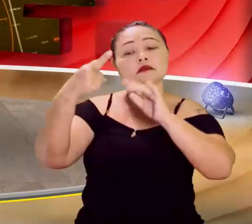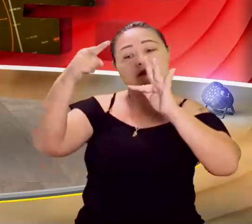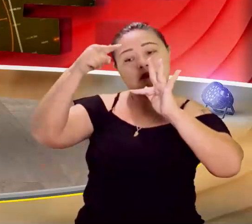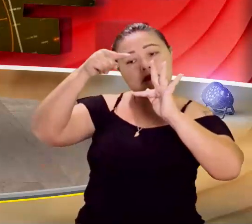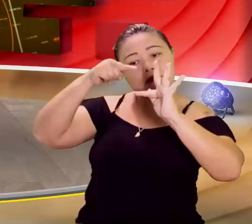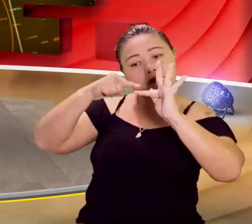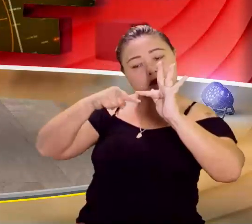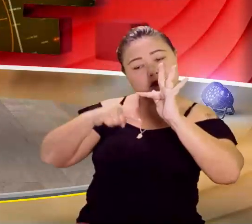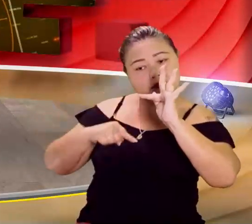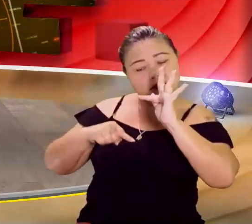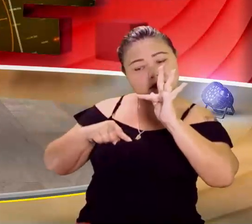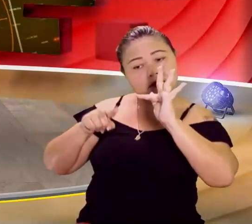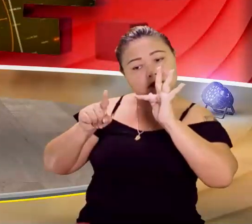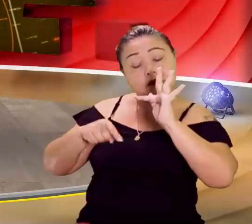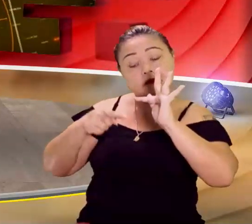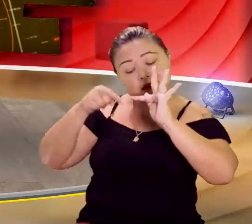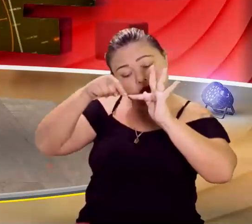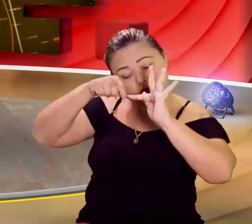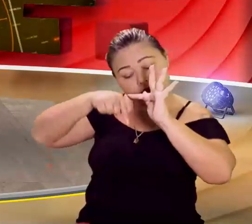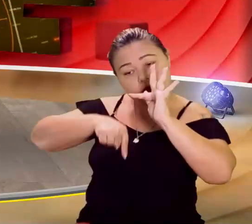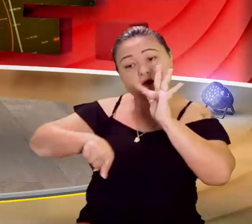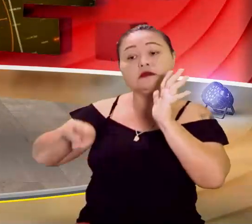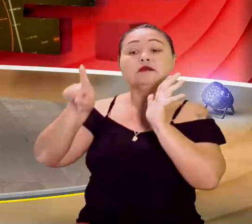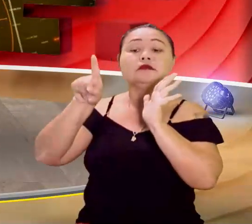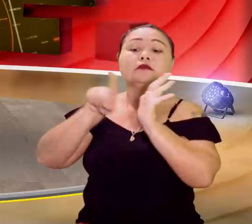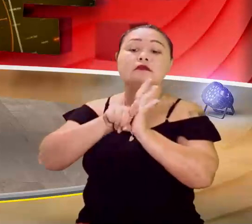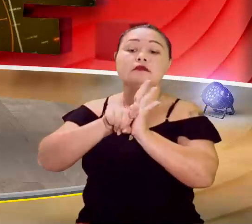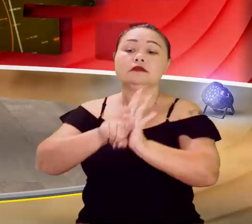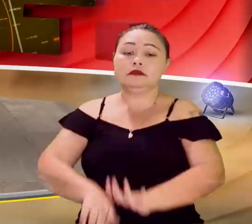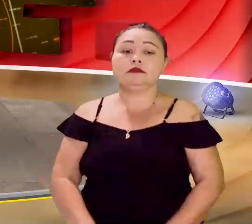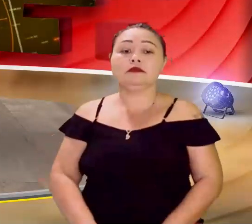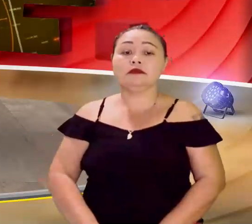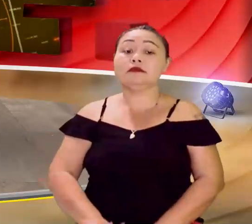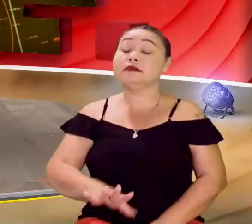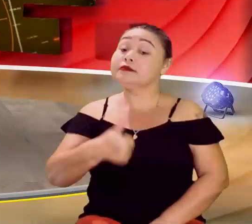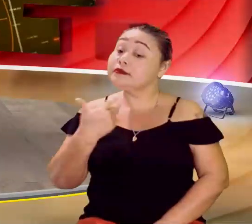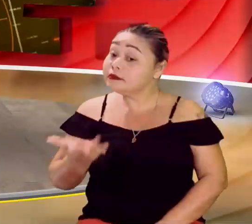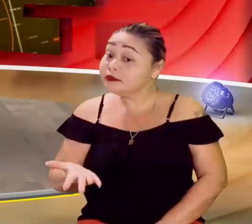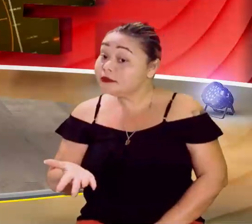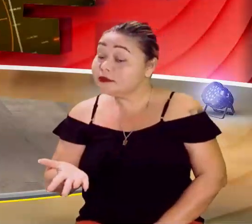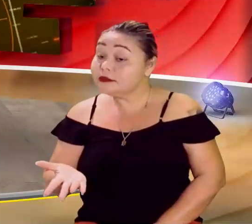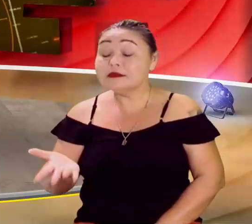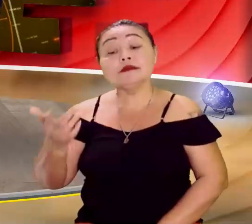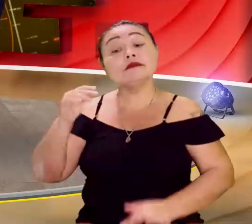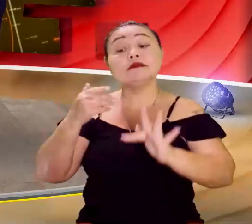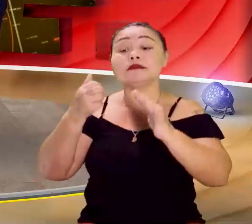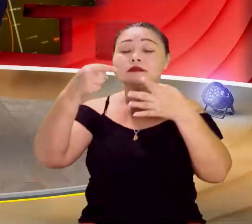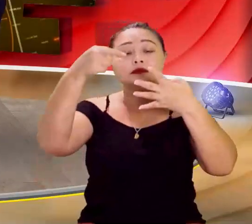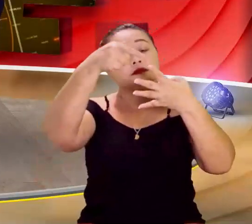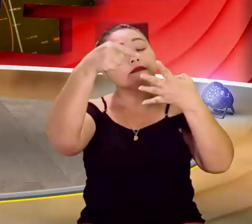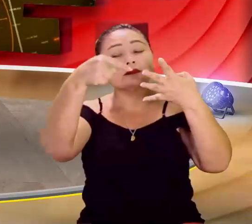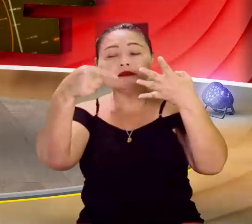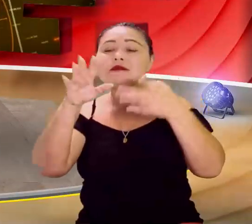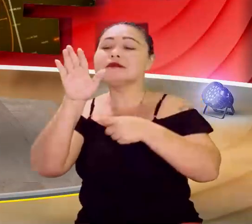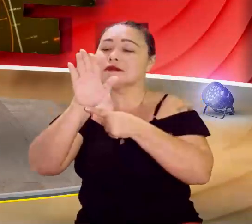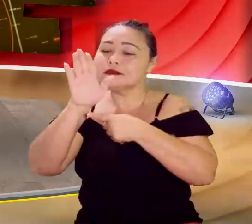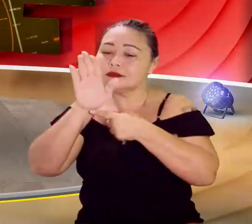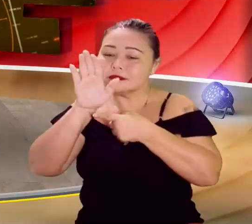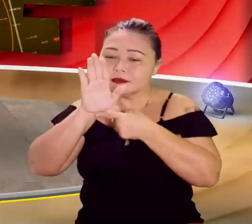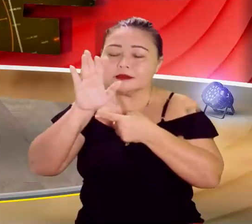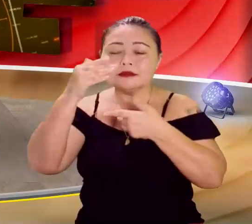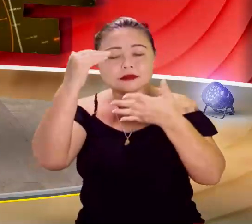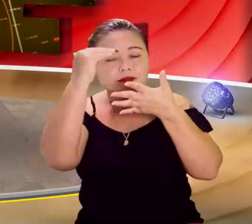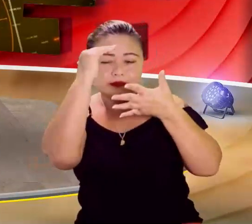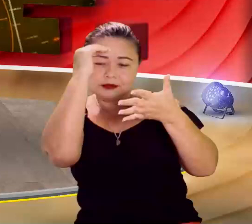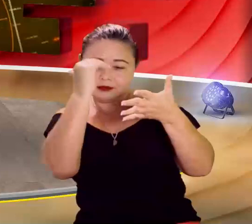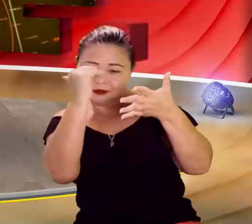estiver na parte de baixo, onde ela estiver passando, ela é negativa. Pois é, e esses 4 passos ajudam bastante, gente. Segue aquilo ali